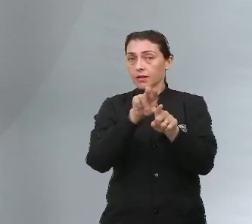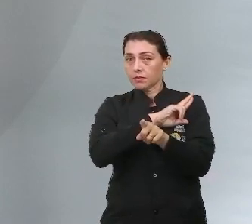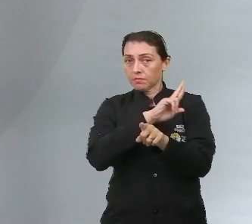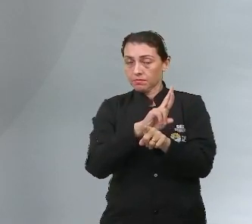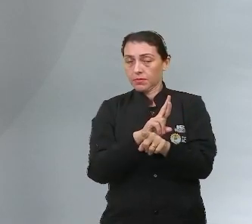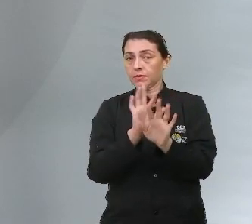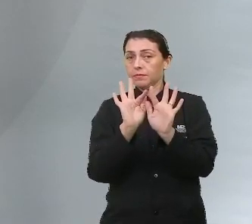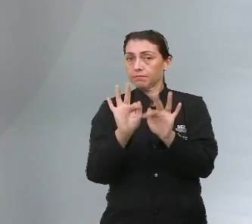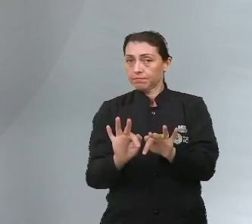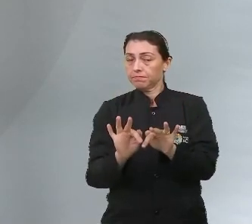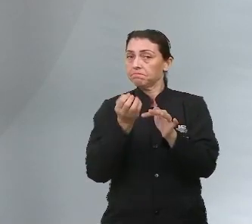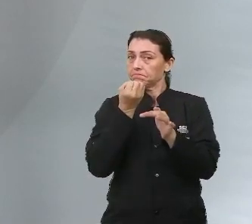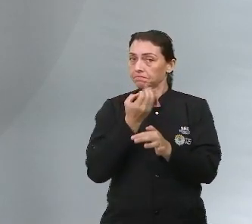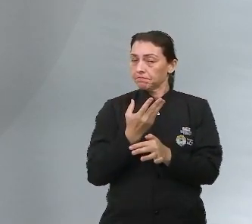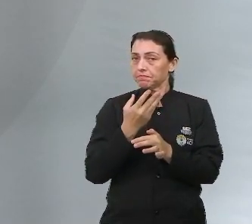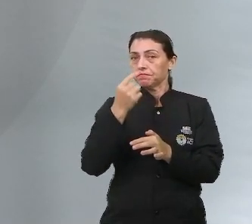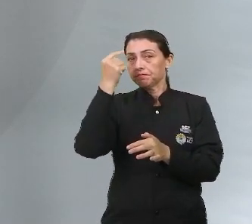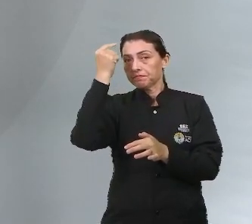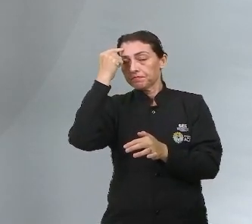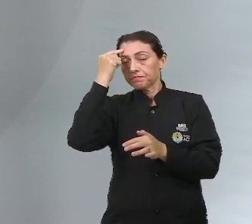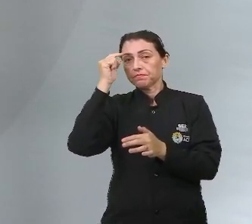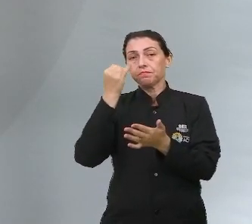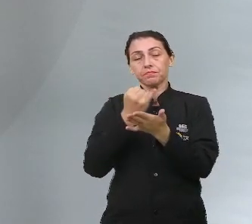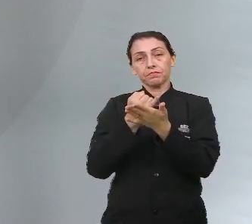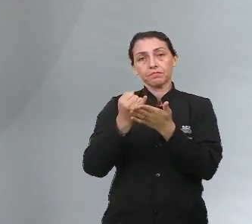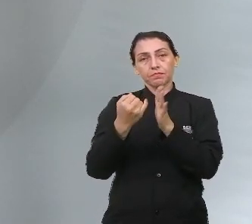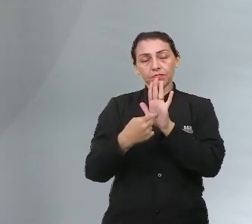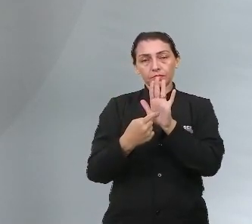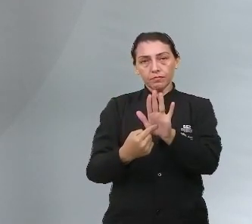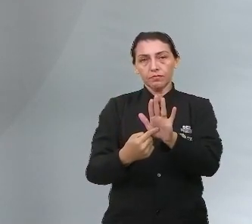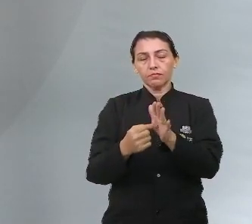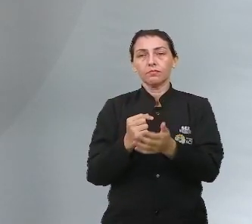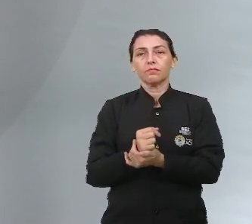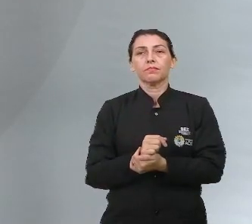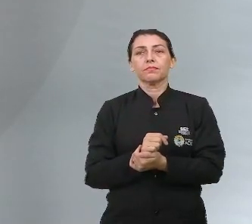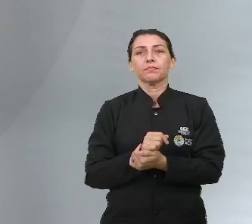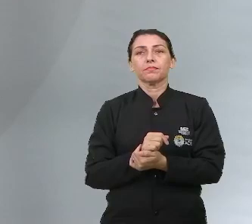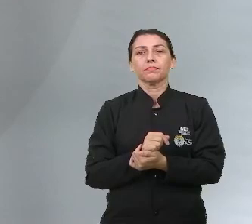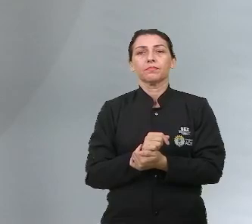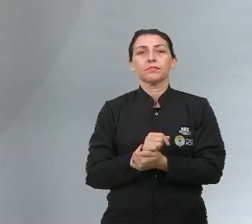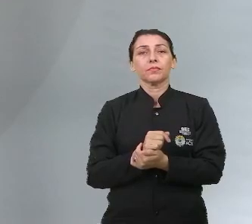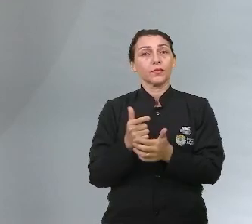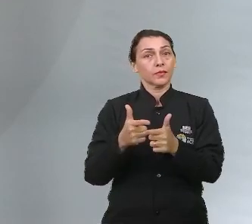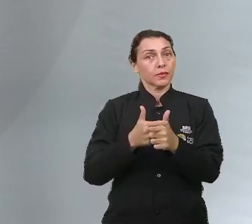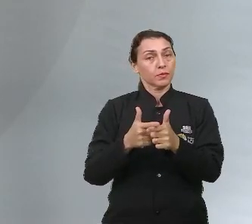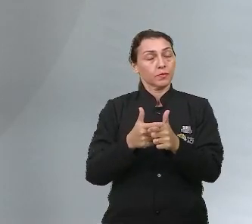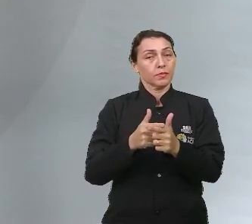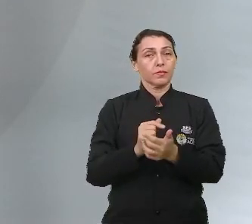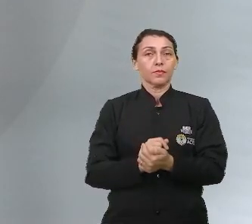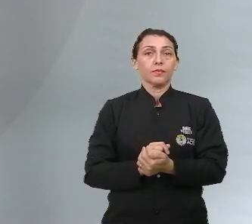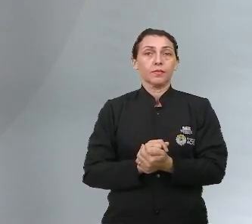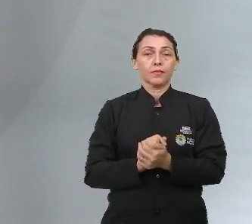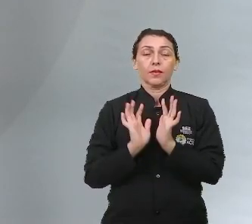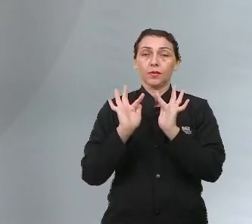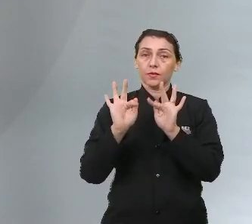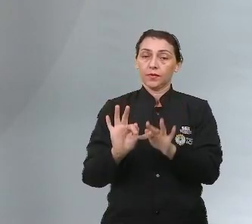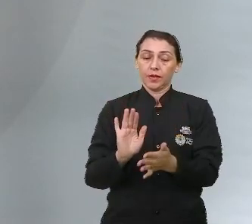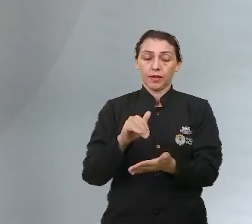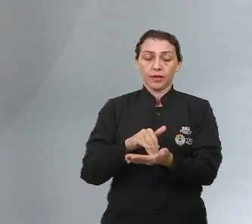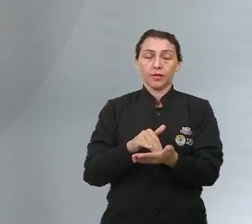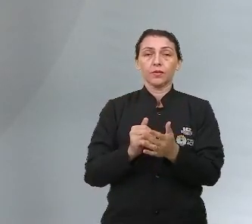também. Agora, imagine se lá na introdução você apresenta uma das causas do problema. E lá no